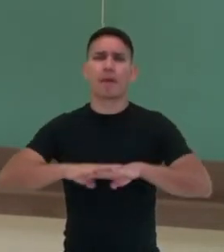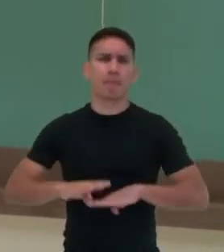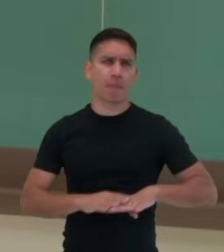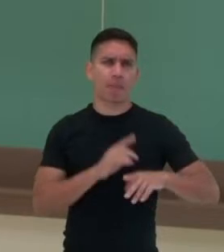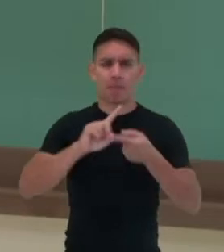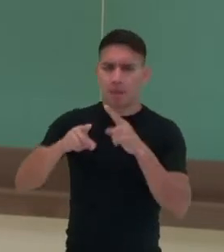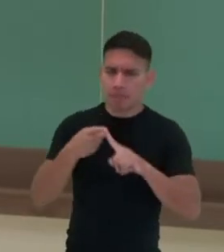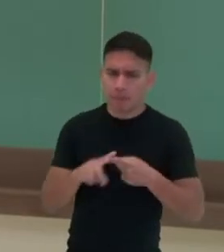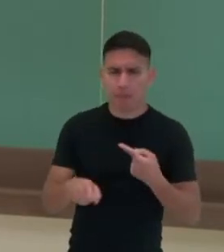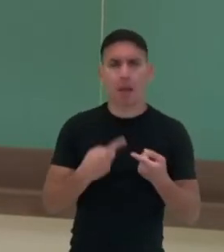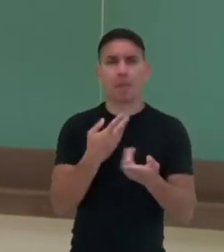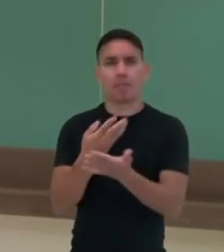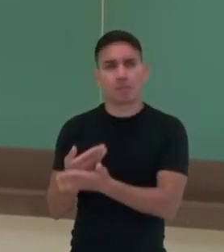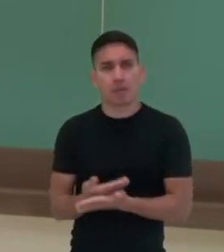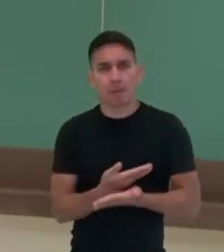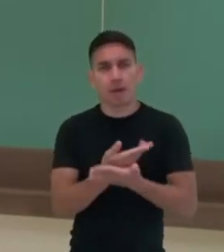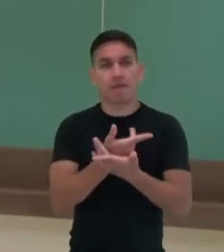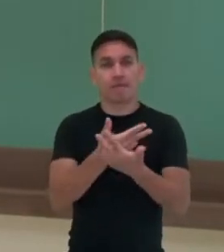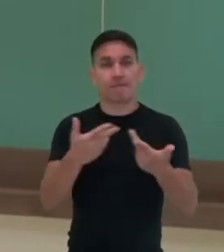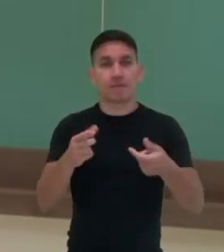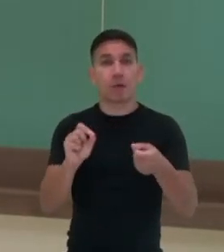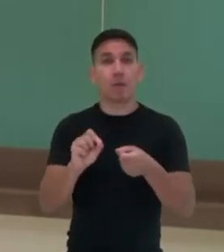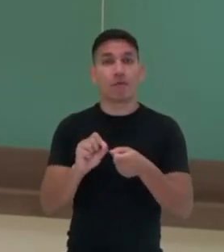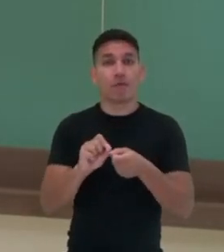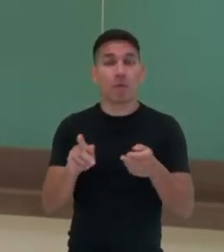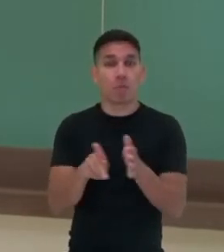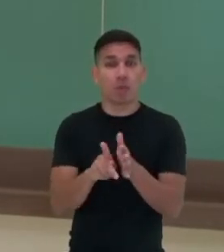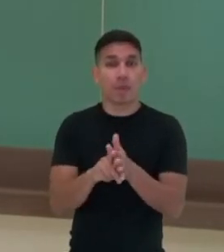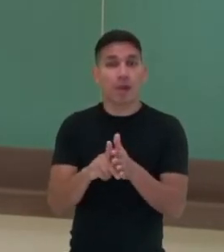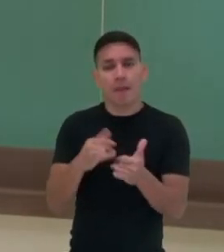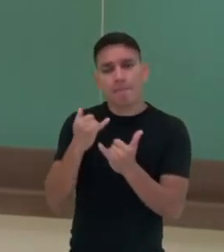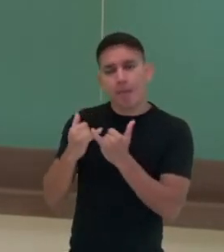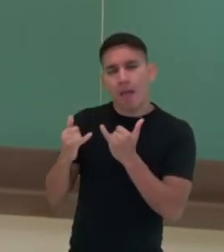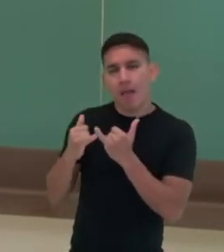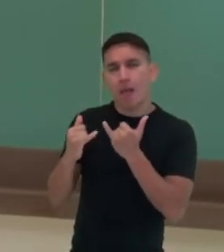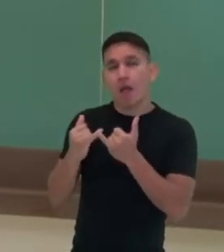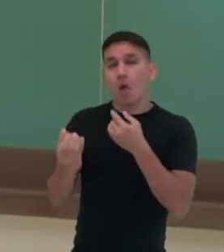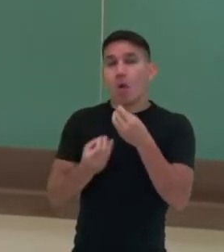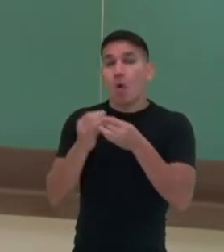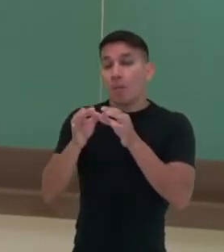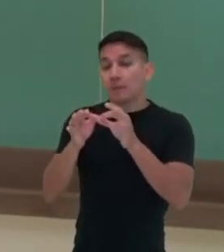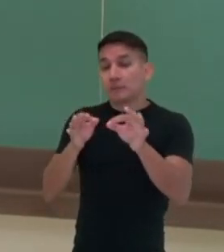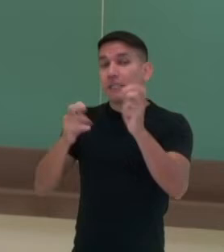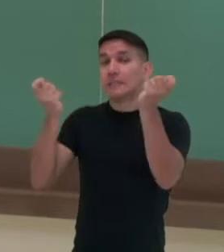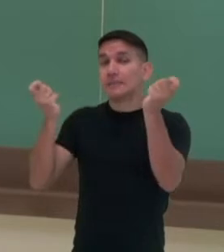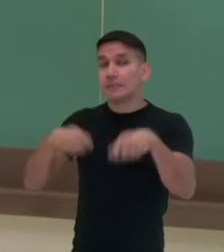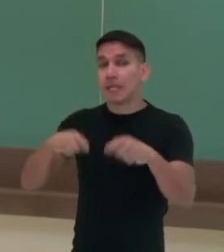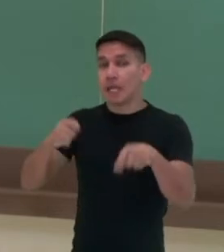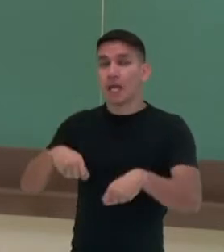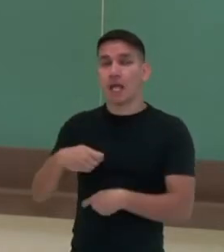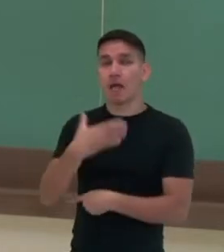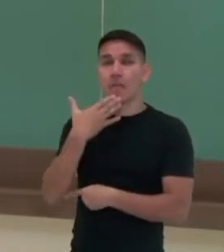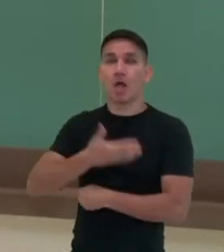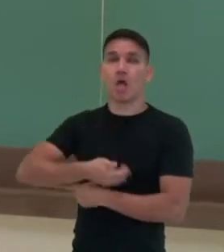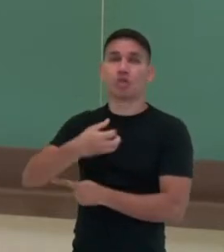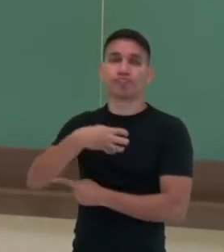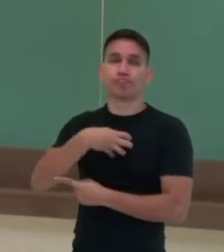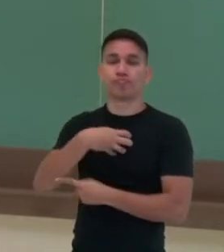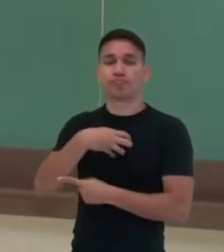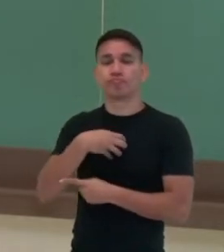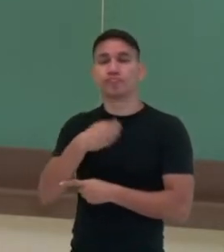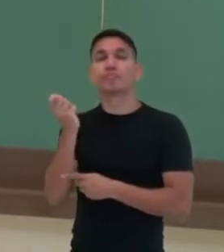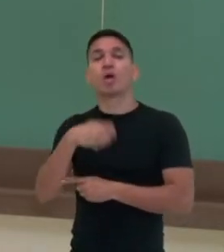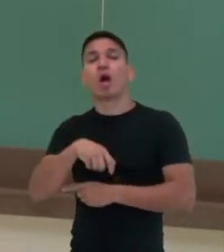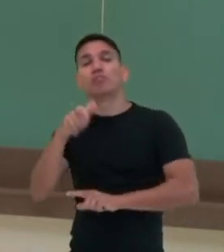vários estudos, né, que esse cálculo, ele se aproxima dessa ideia, né, de verificar qual que é a melhor angulação ali,